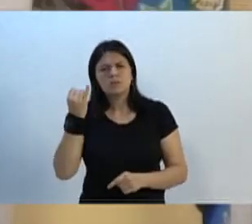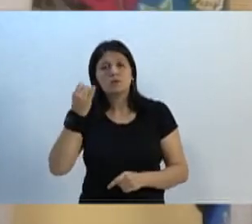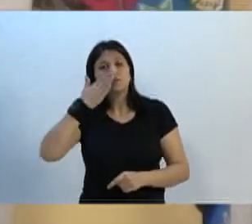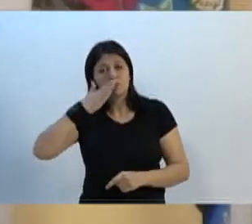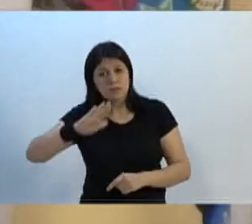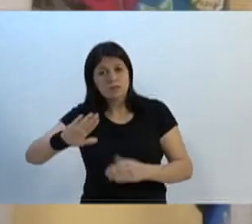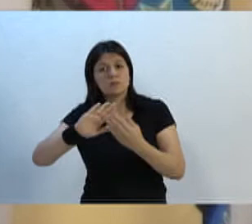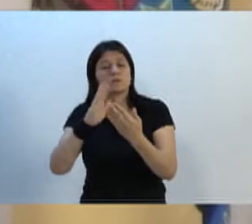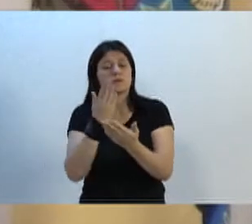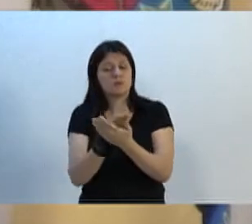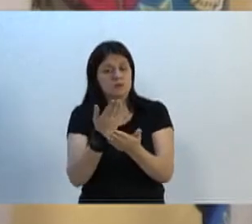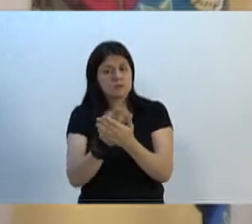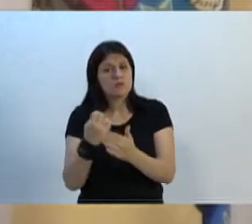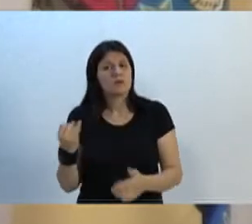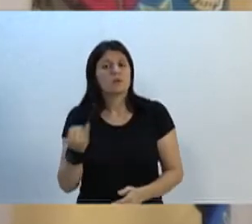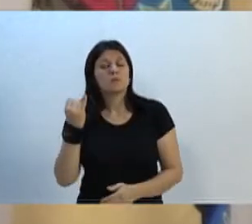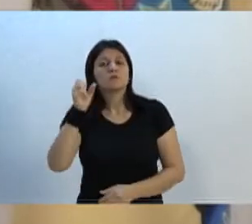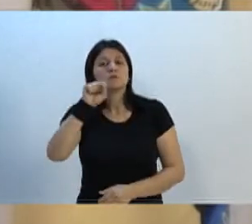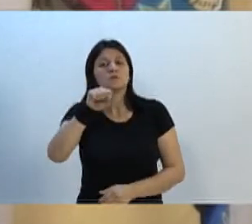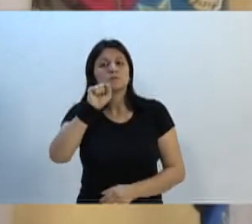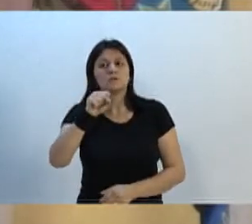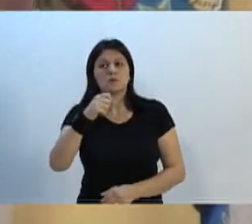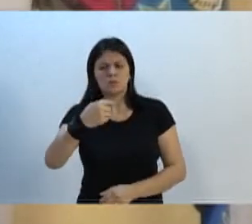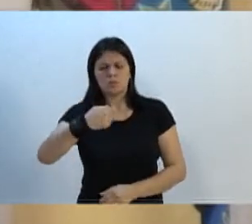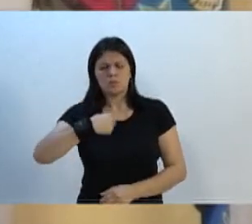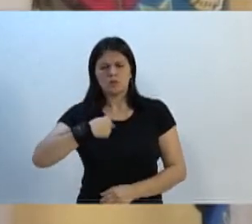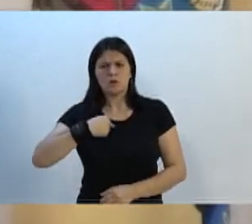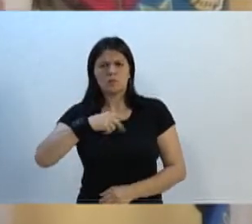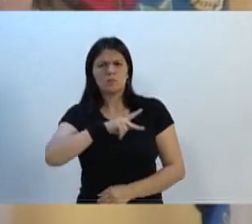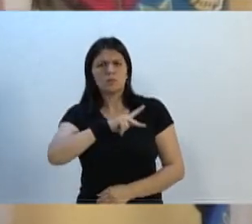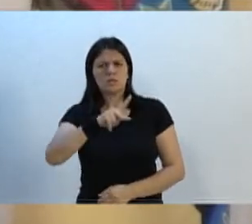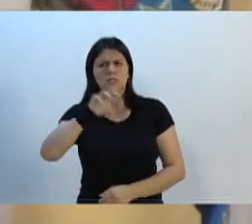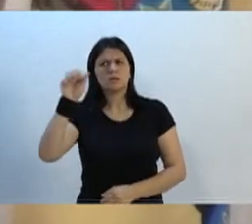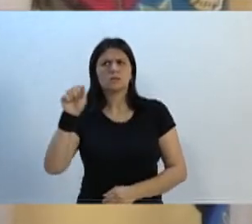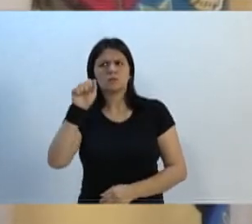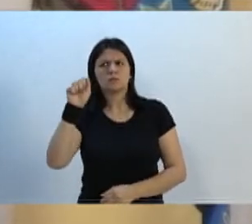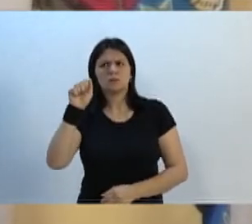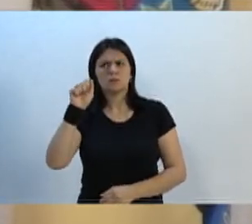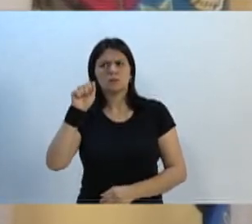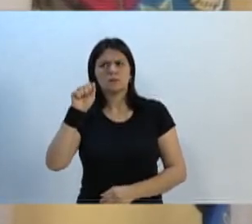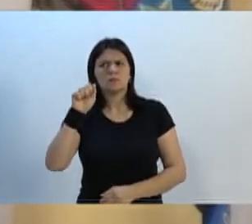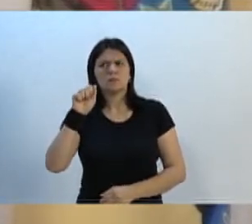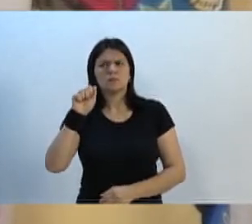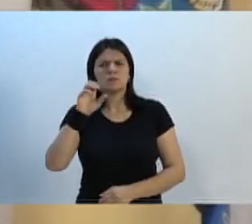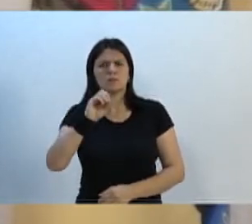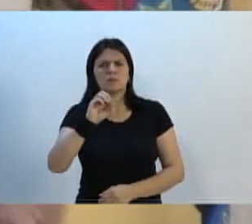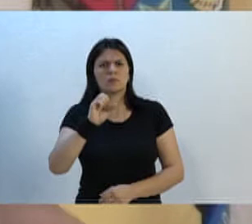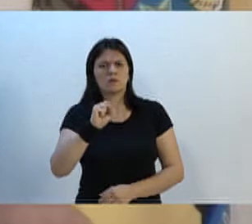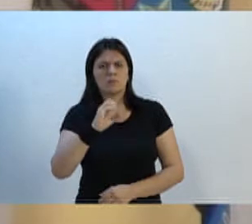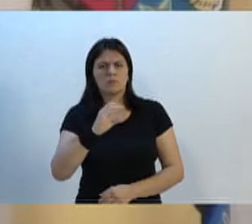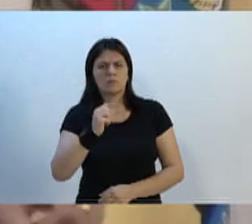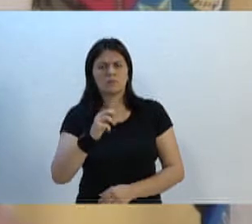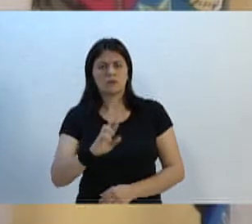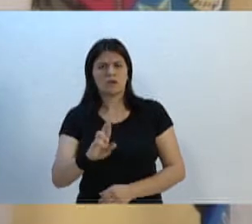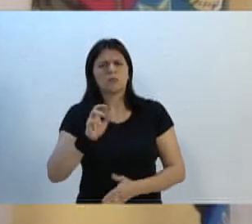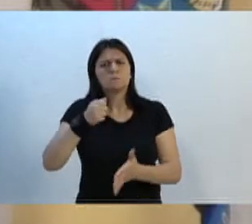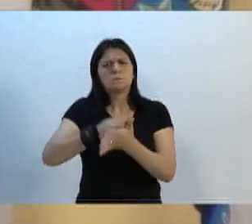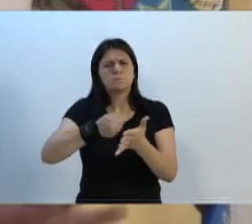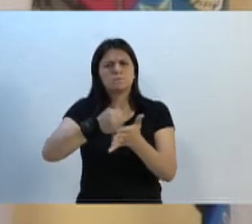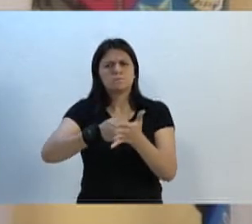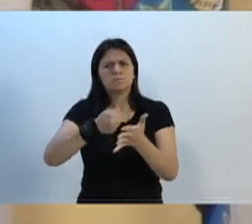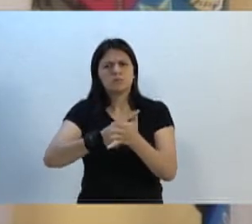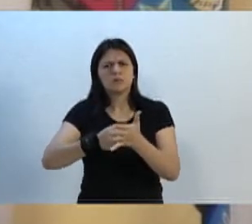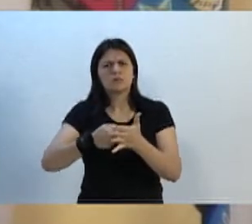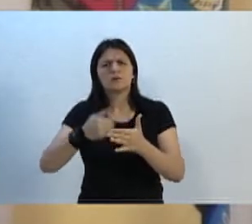na escola é importante sim enquanto eu for Presidente dessa Associação Ido buscar vou brigar pelas crianças